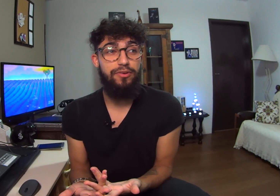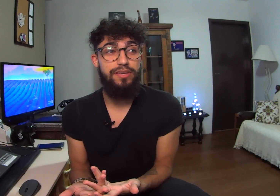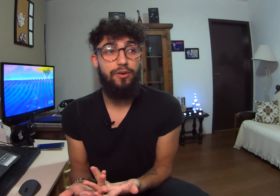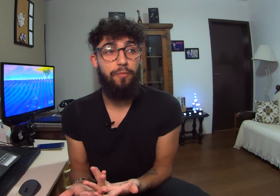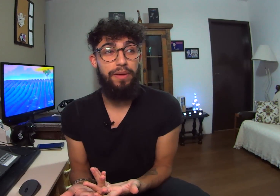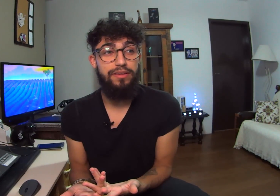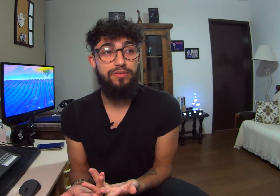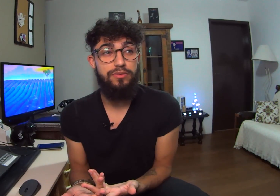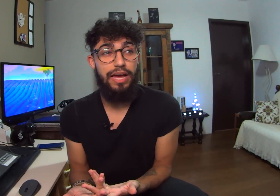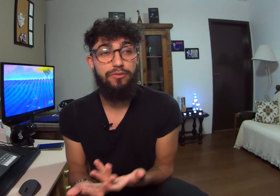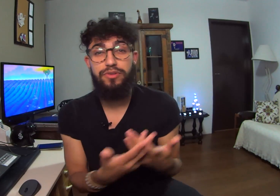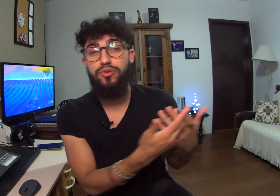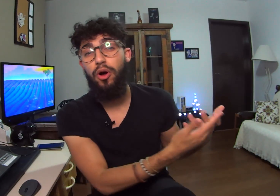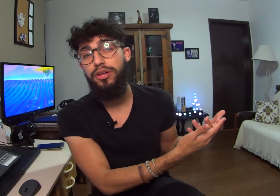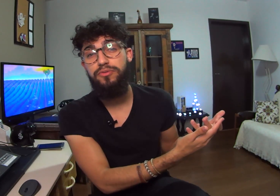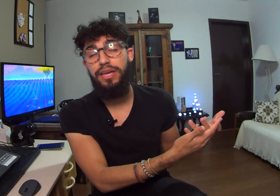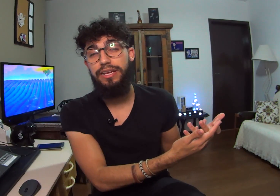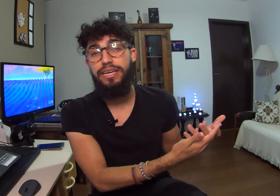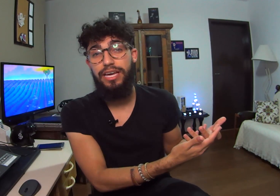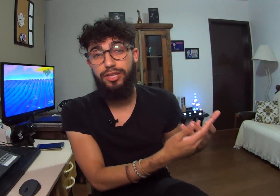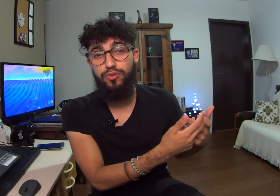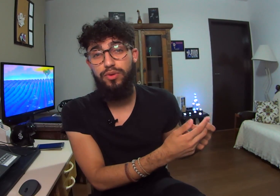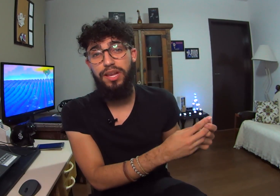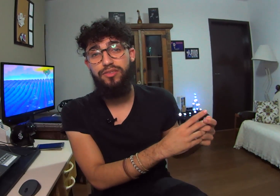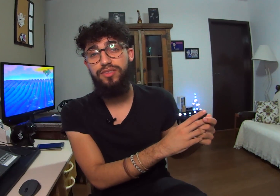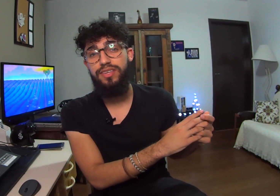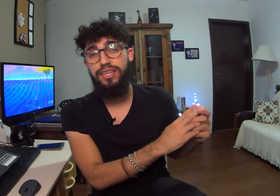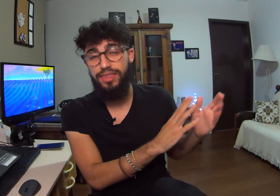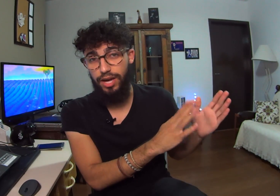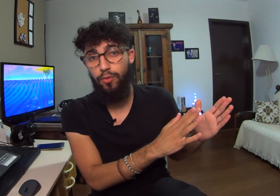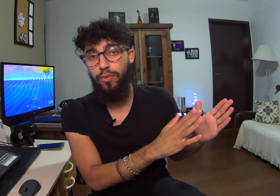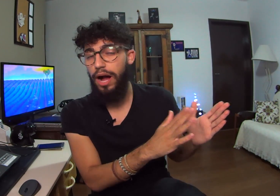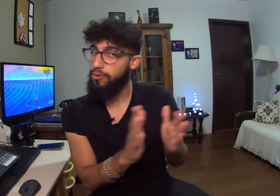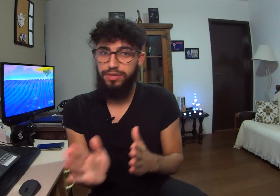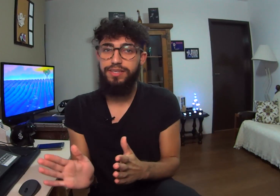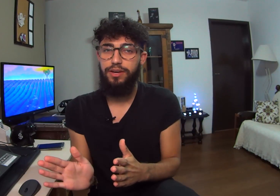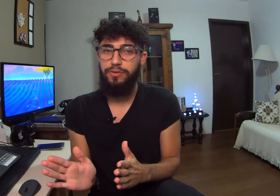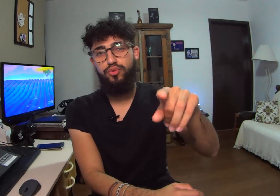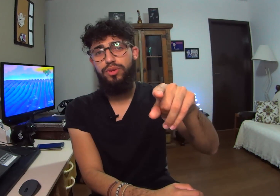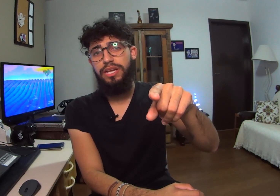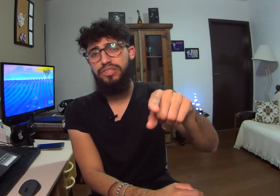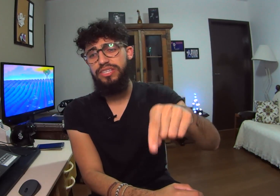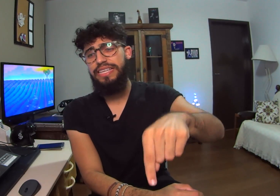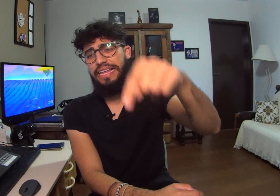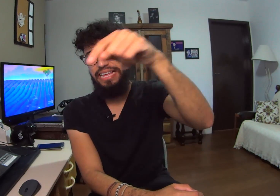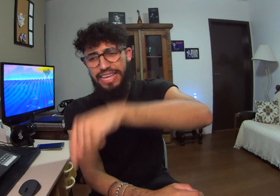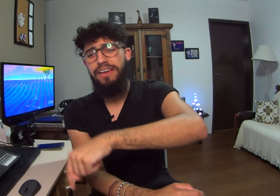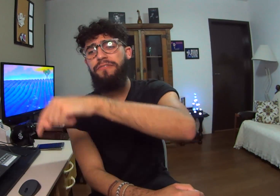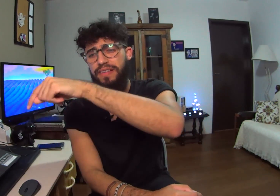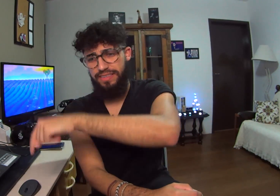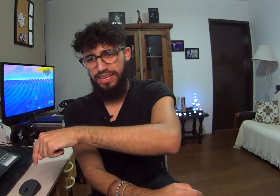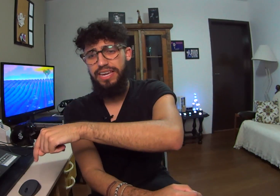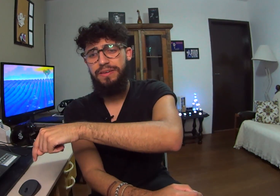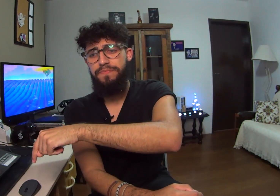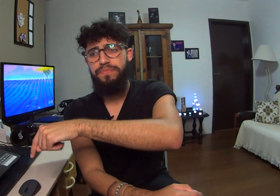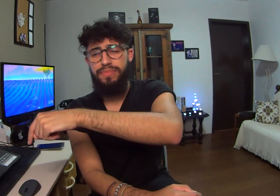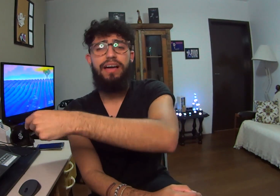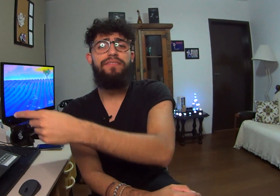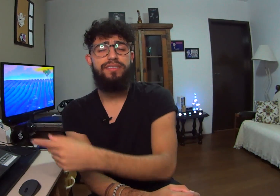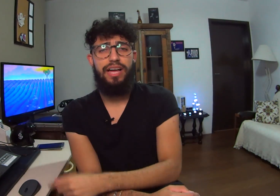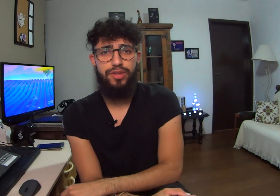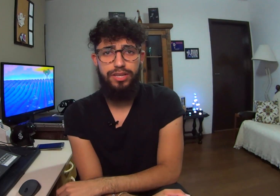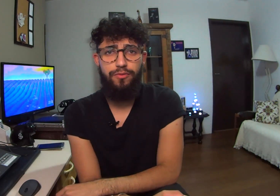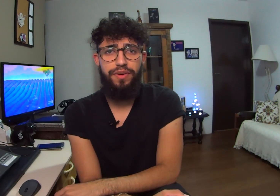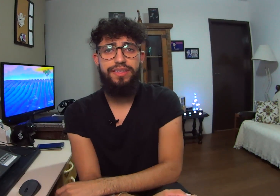a primeira coisa que eu penso é no histórico dele, que tudo que ele disse que não, aconteceu. Tudo que ele disse que ia fazer,